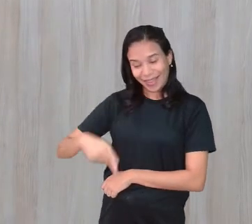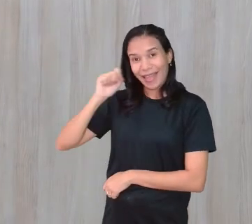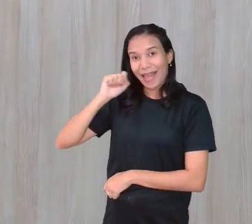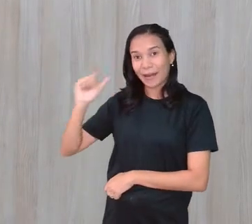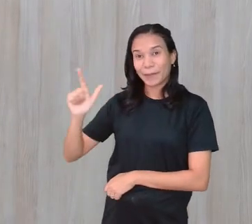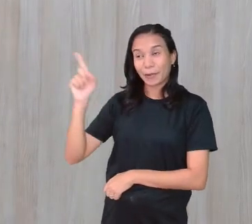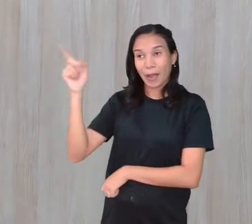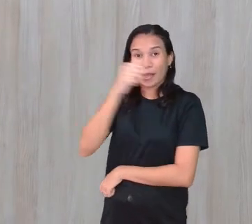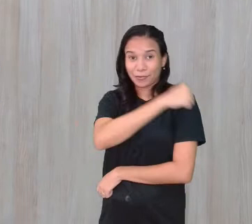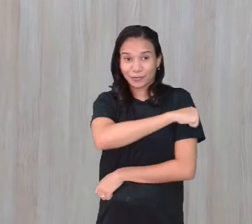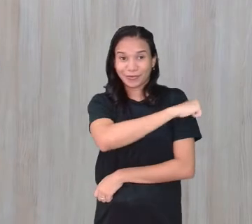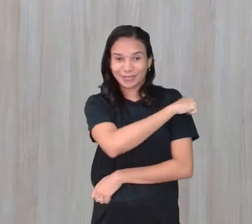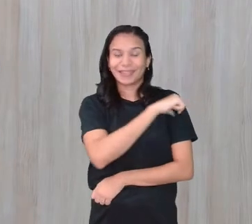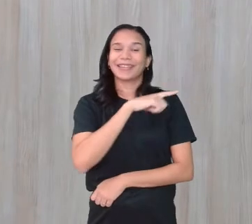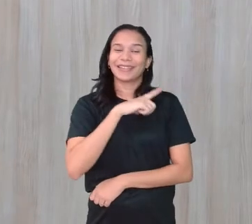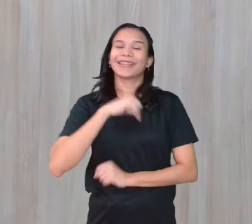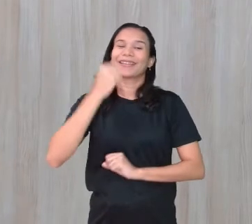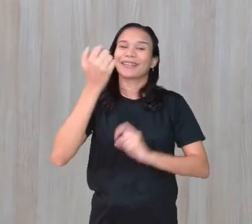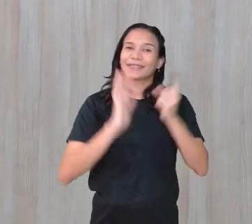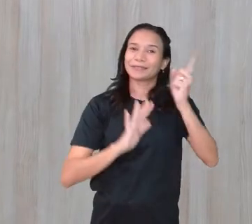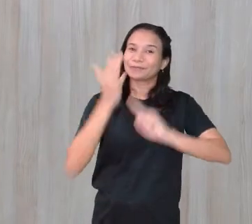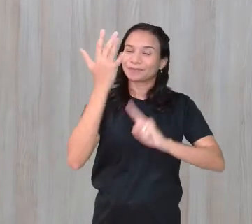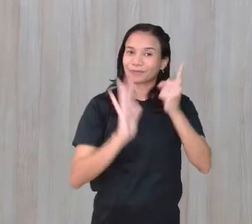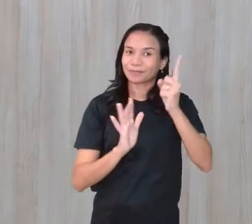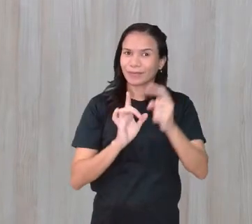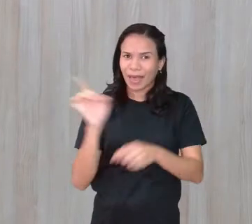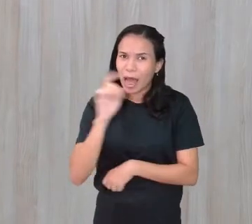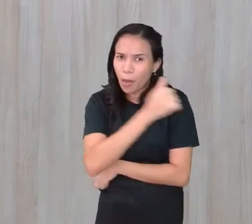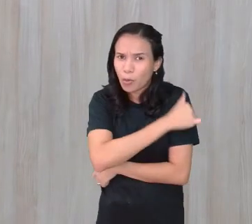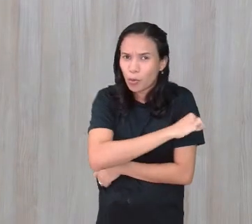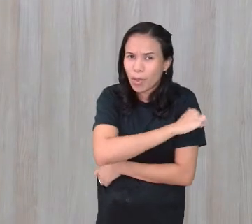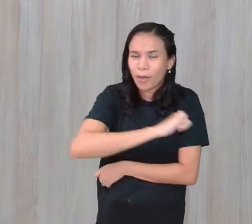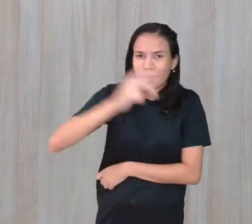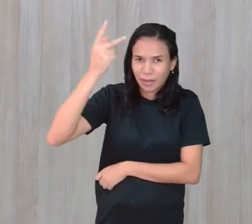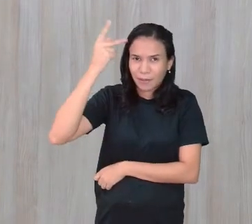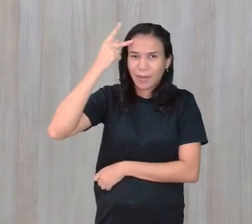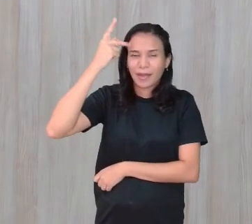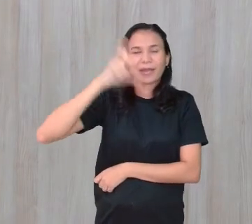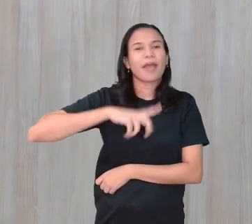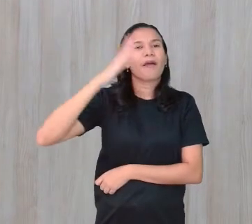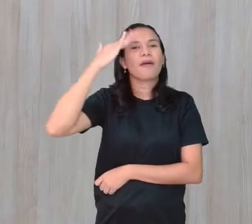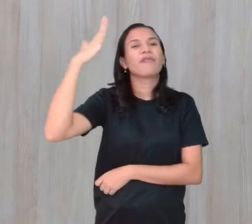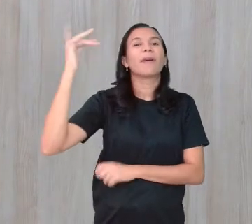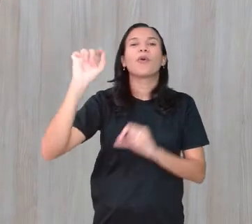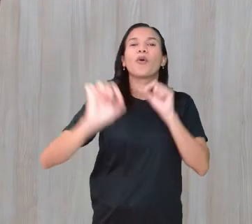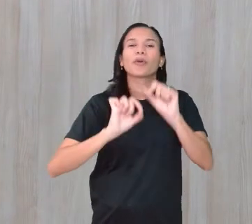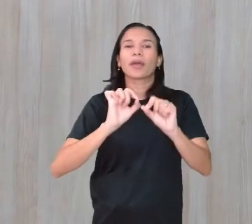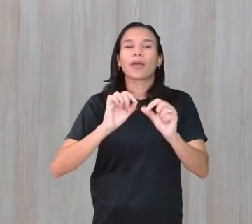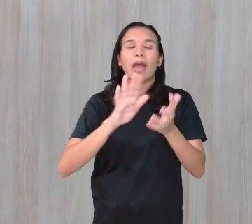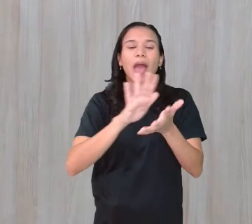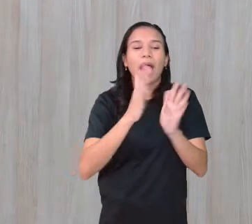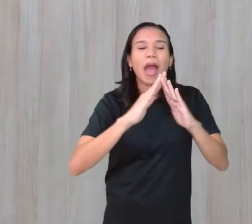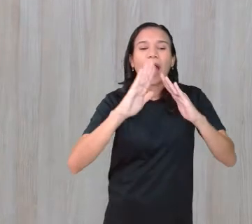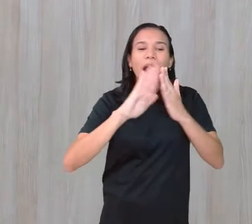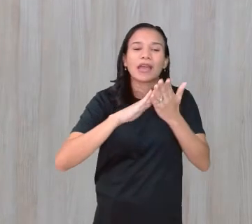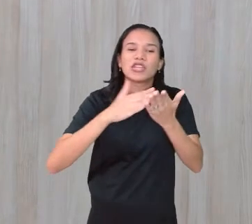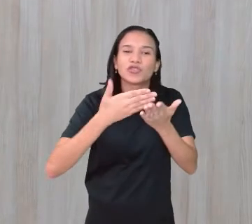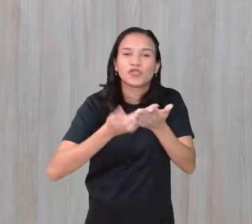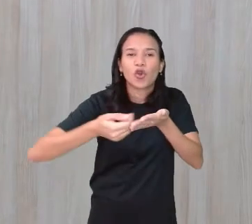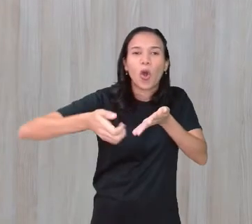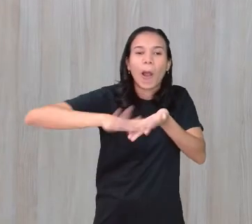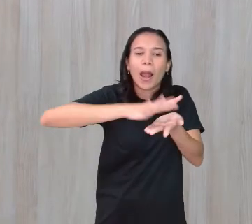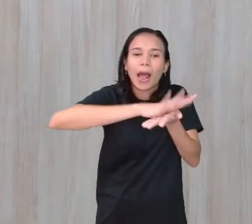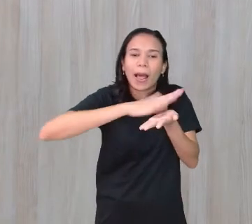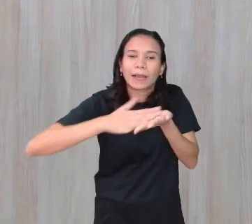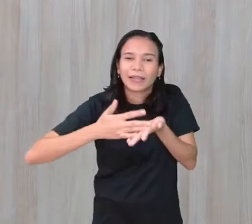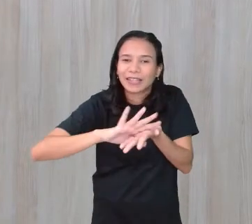Rio, carnaval. E lá no Rio e lá em São Paulo, a gente tem uma coisa que é muito famosa, que são as escolas de samba. As escolas de samba,